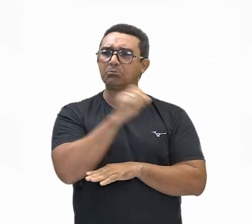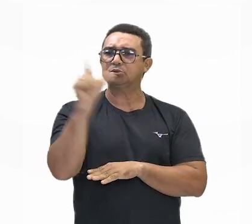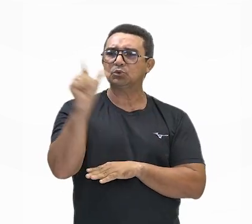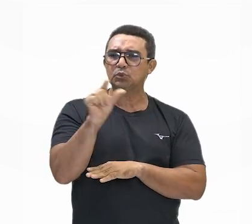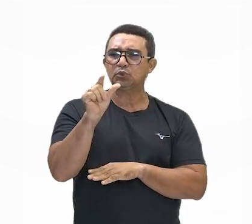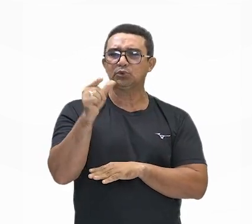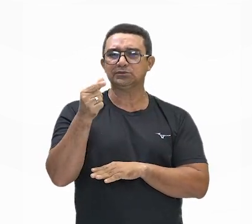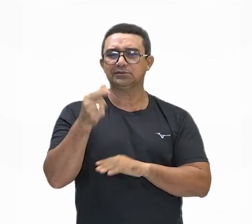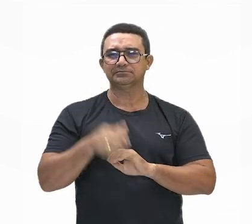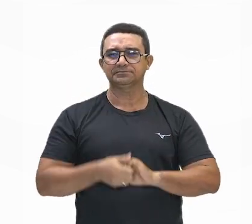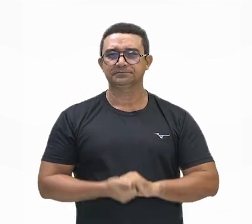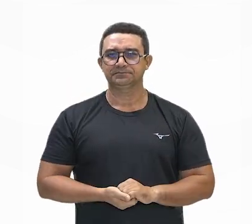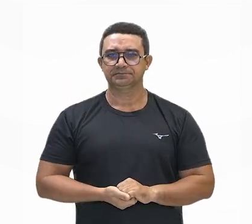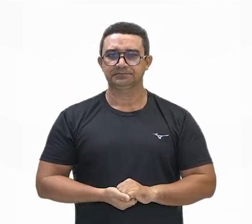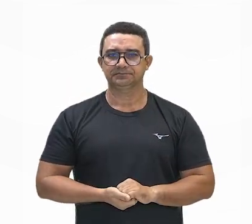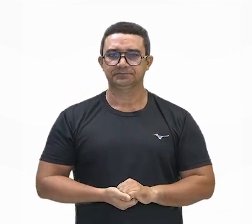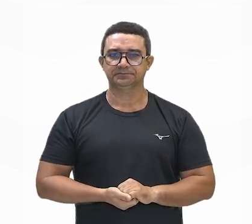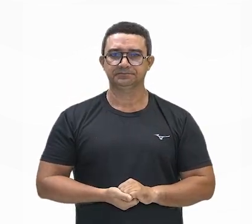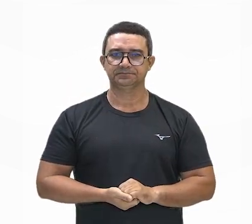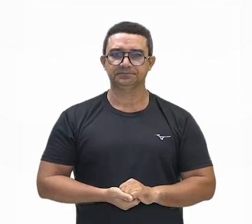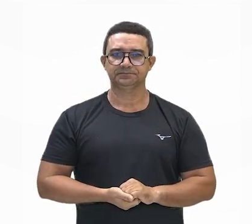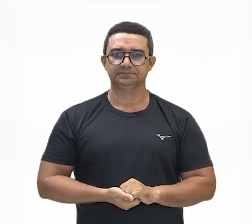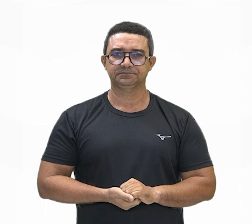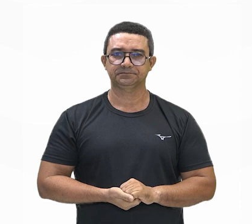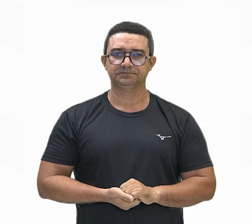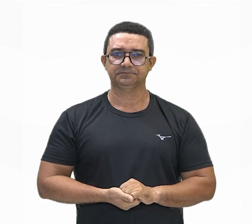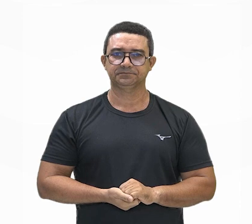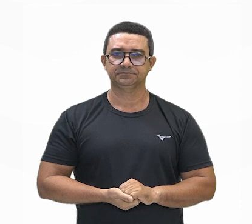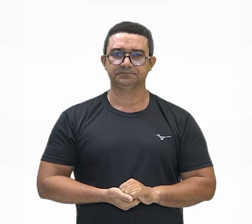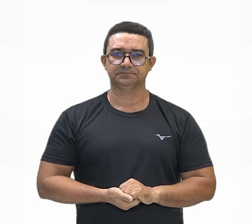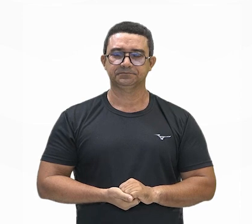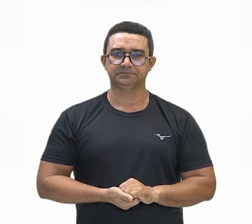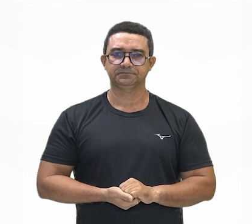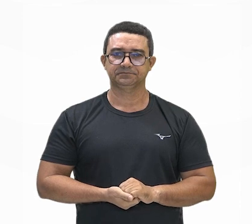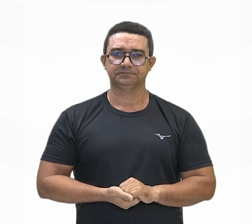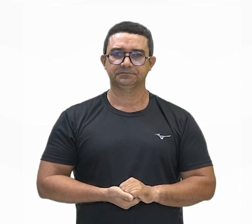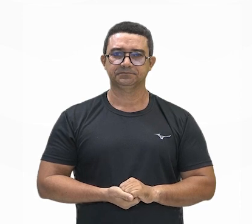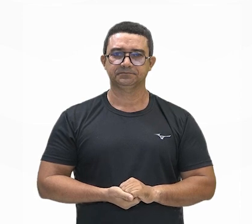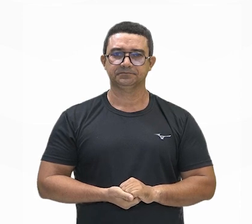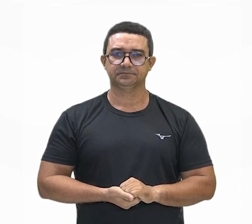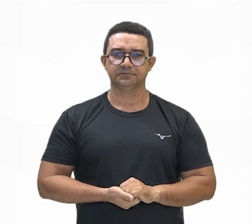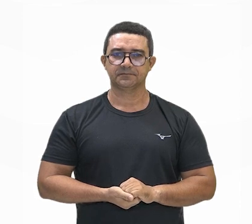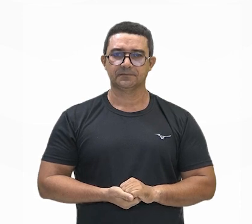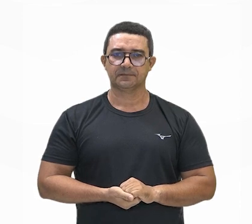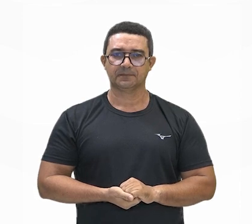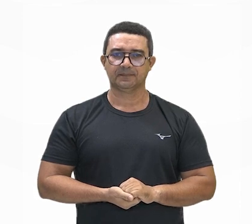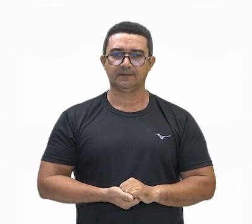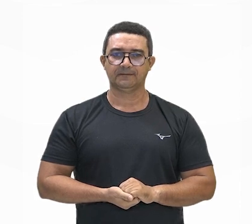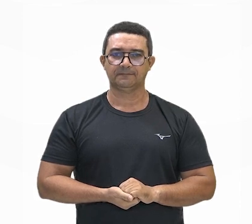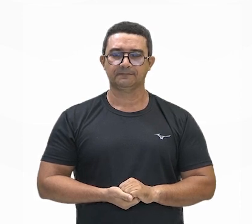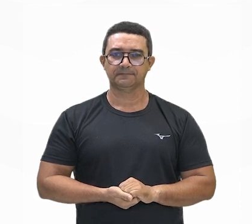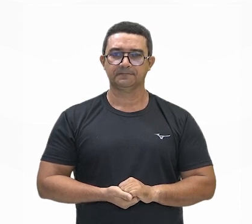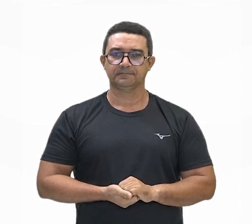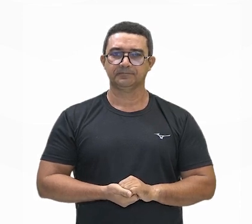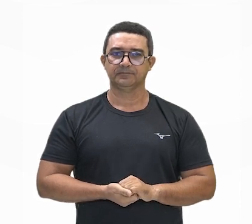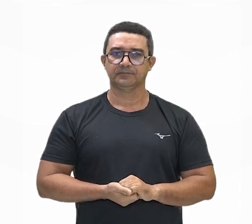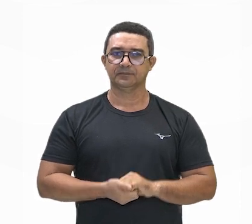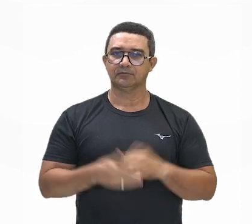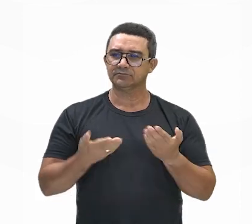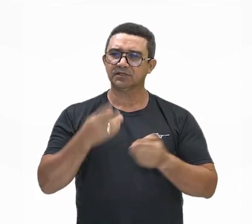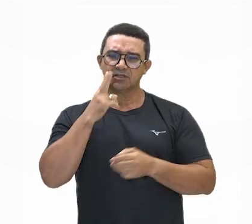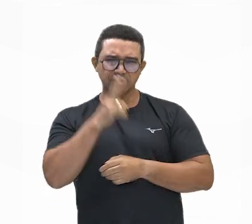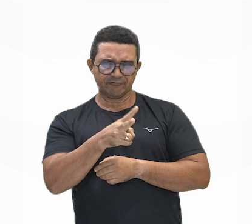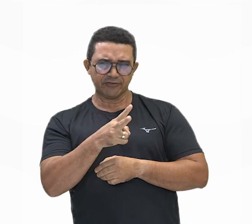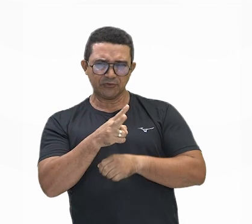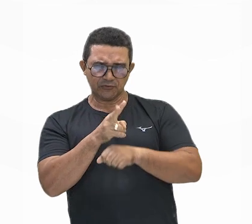question, have you seen the movie yet? Thinking of watching this weekend. Você viu o filme? Você já viu o